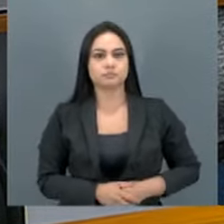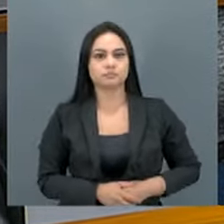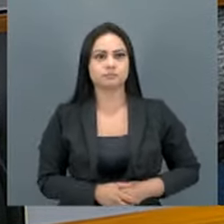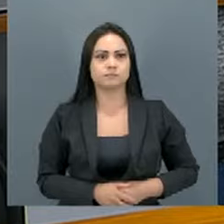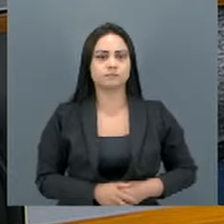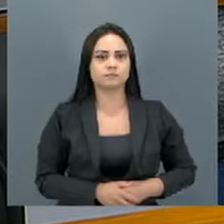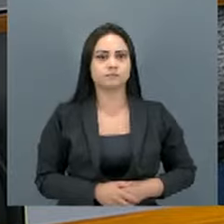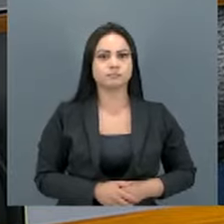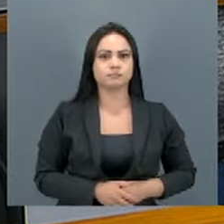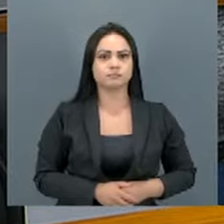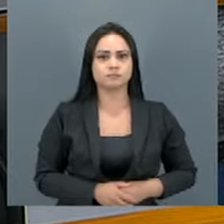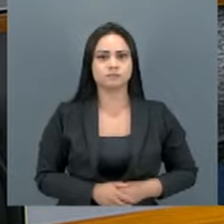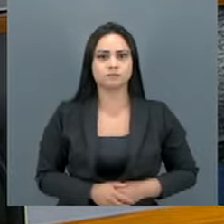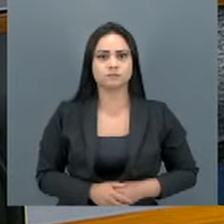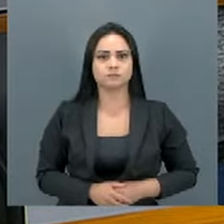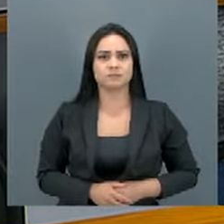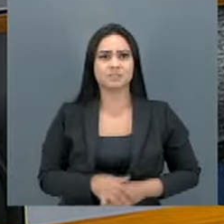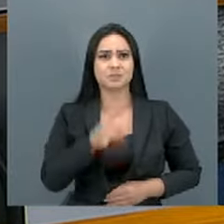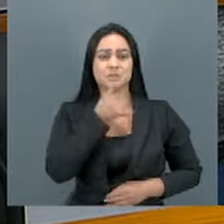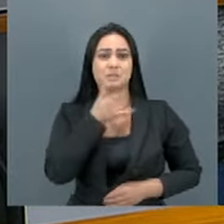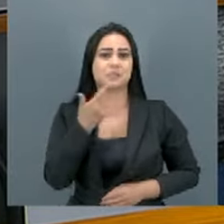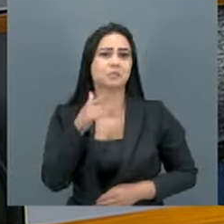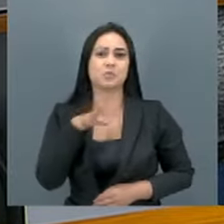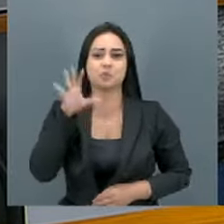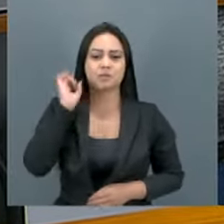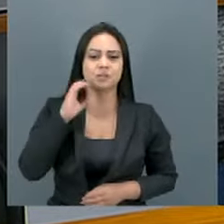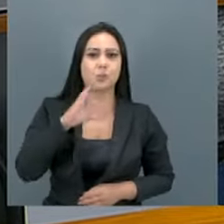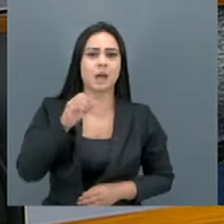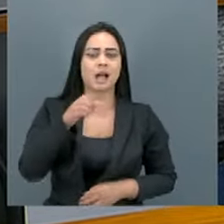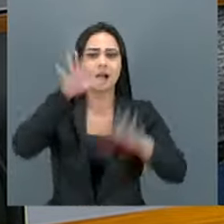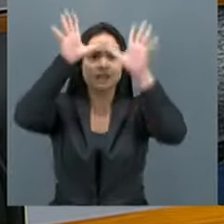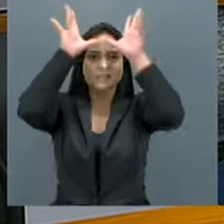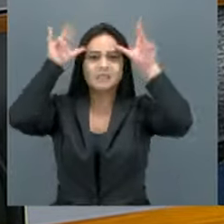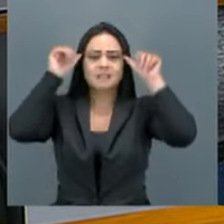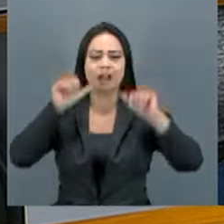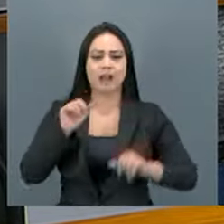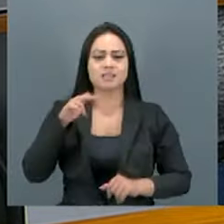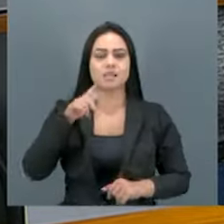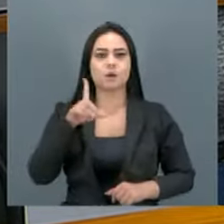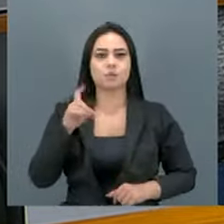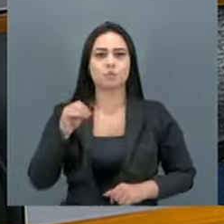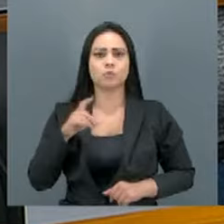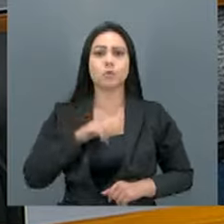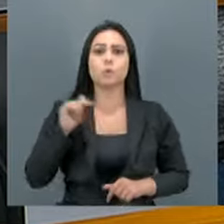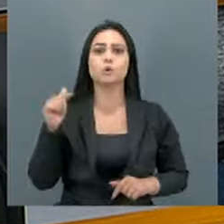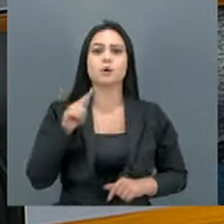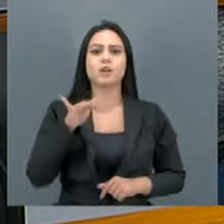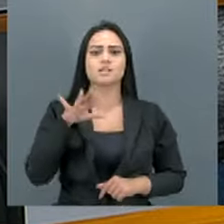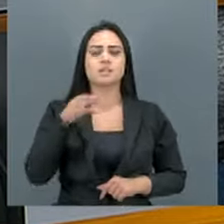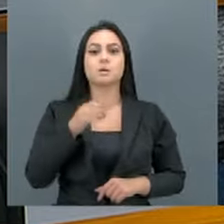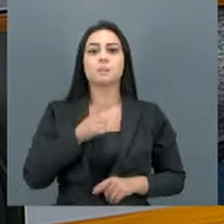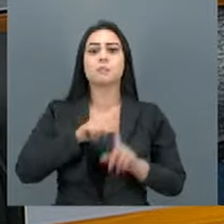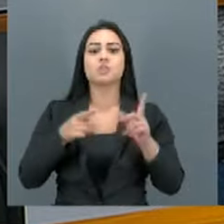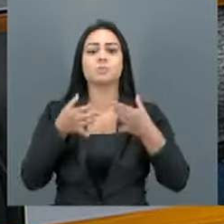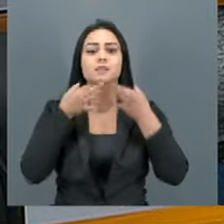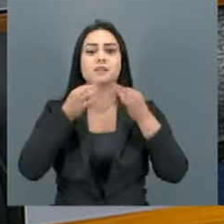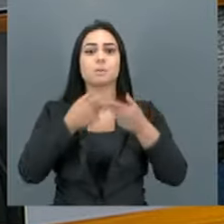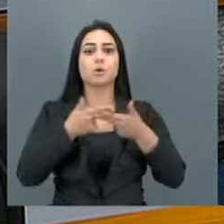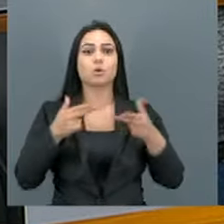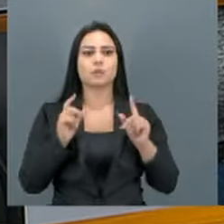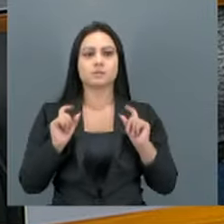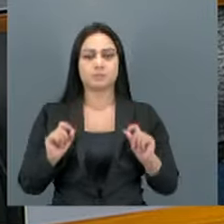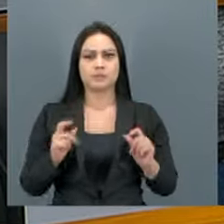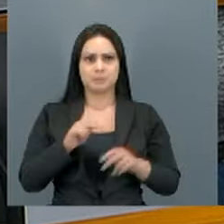Lamento não ter ouvido o grande cacique Arnaldo, o grande cacique Graciano. Mas eu só queria chamar a atenção para uma coisa,